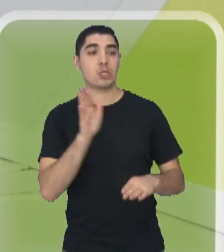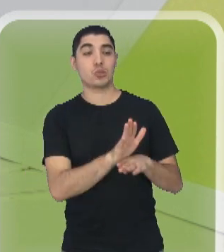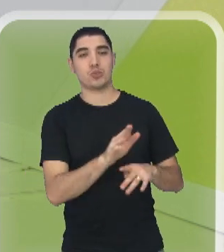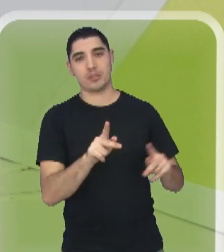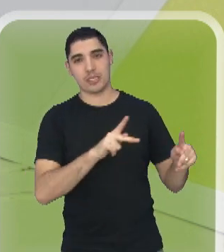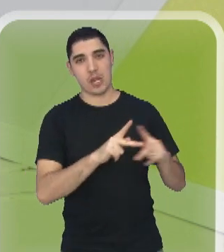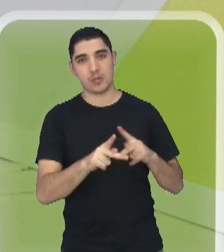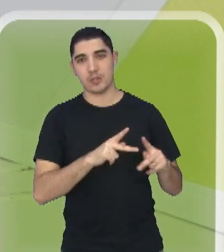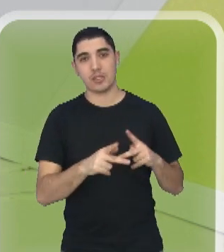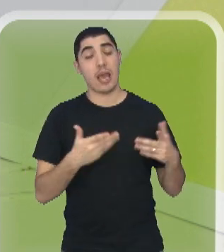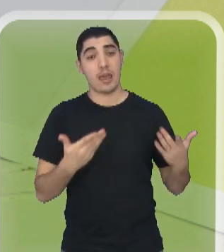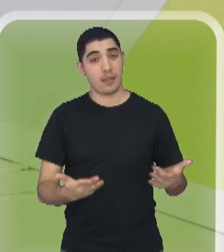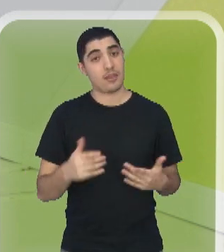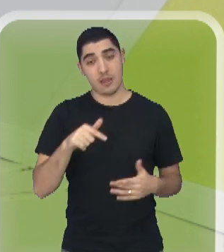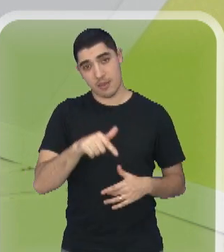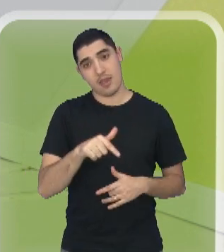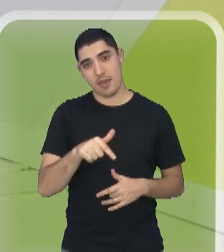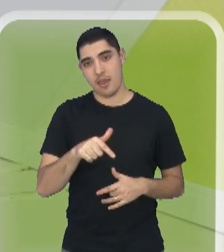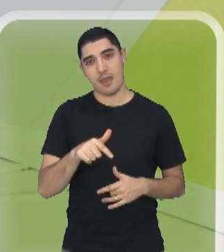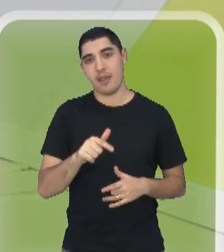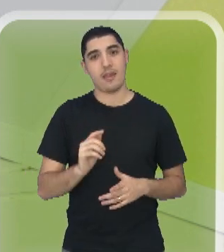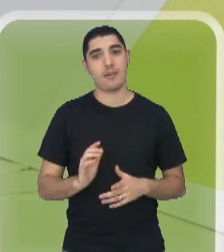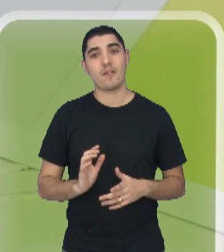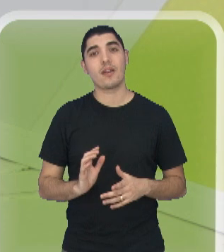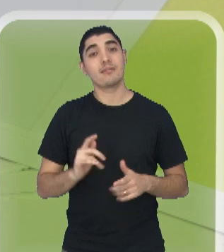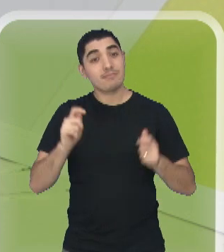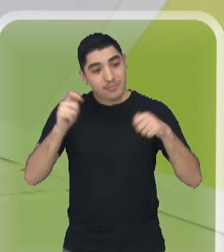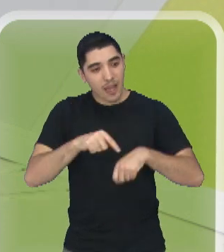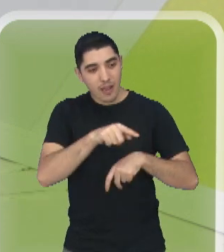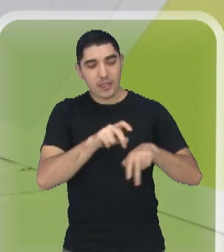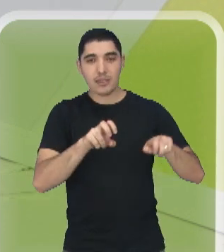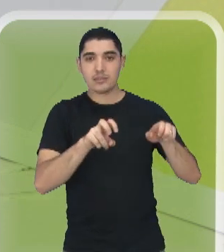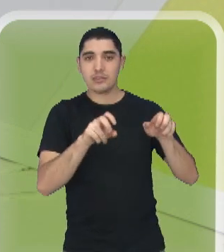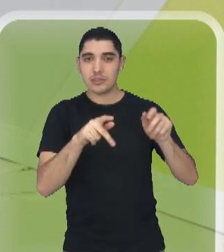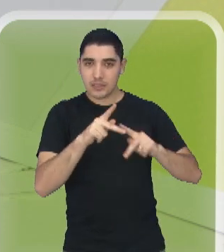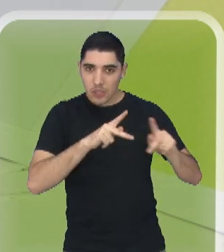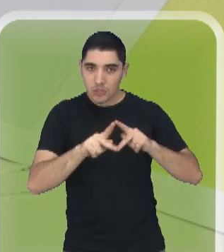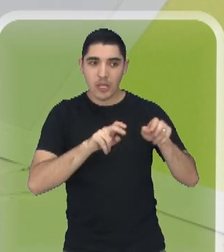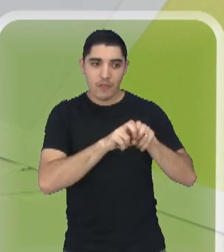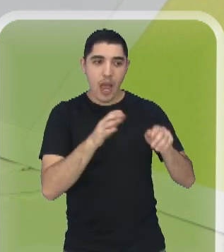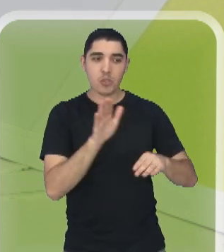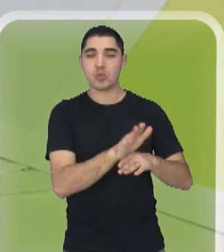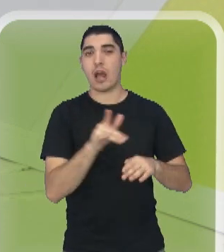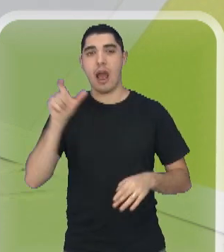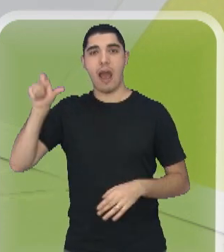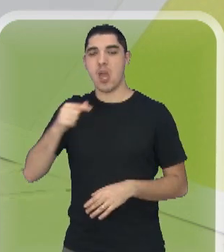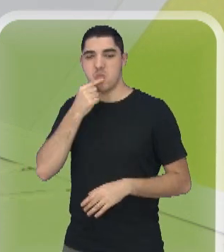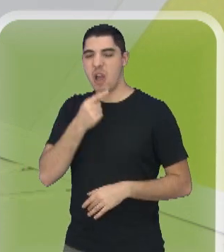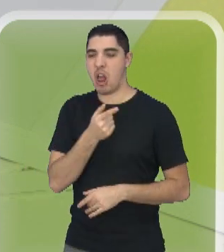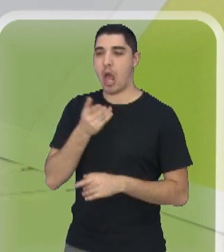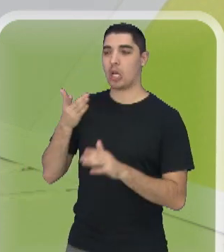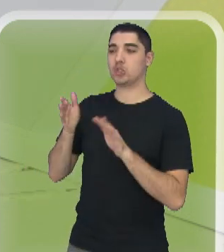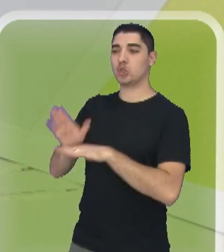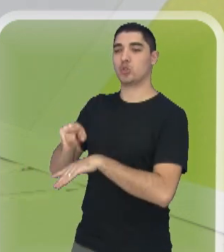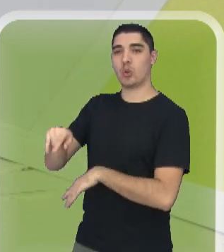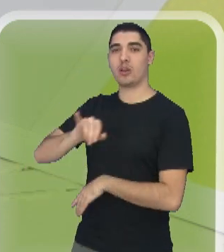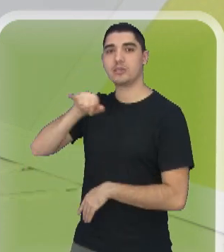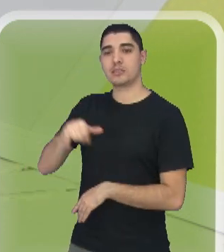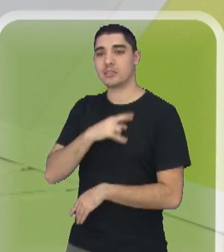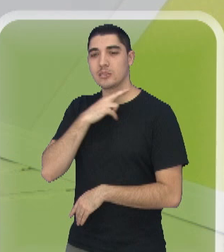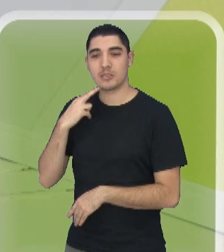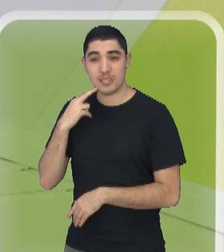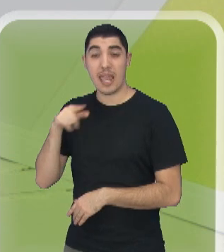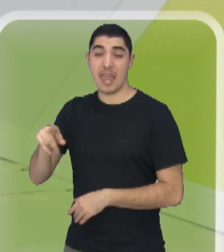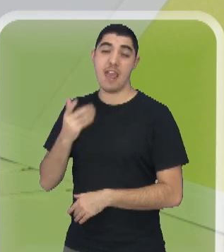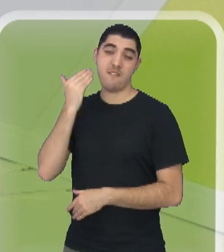era um lance totalmente marcável para o São José e o árbitro acabou anotando para o Jaraguá, que era o time